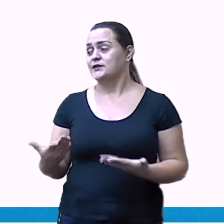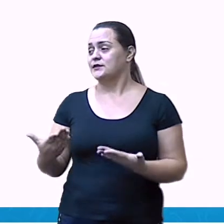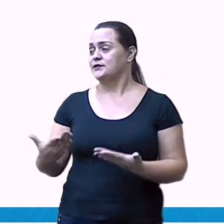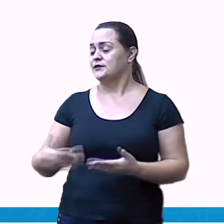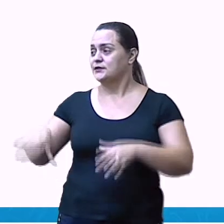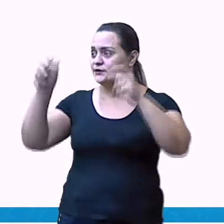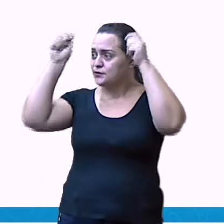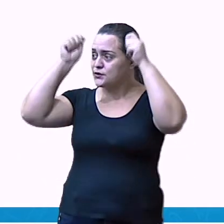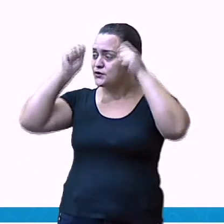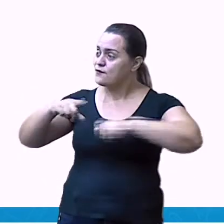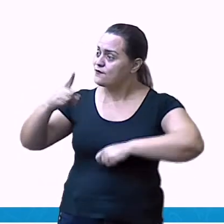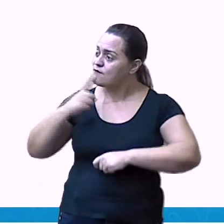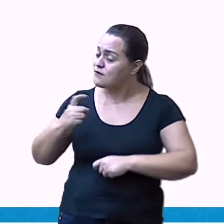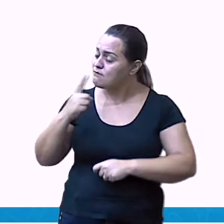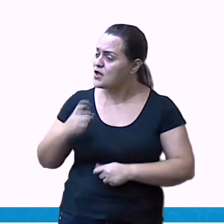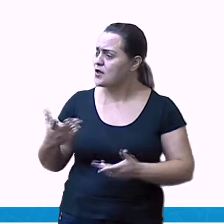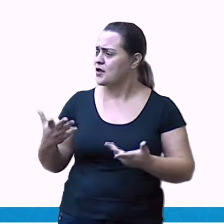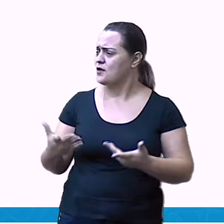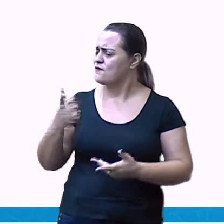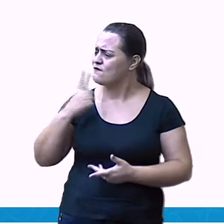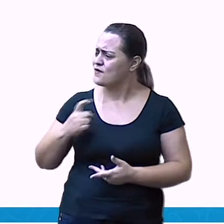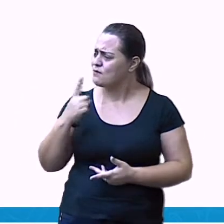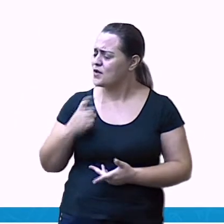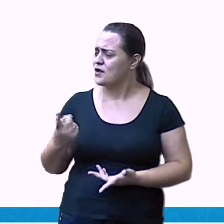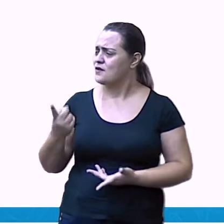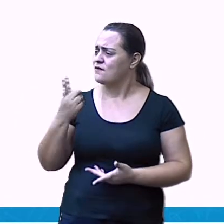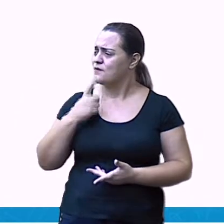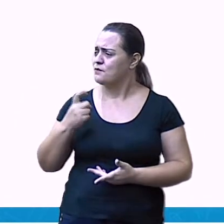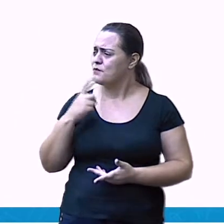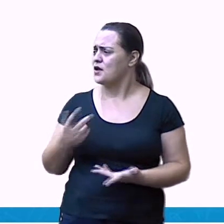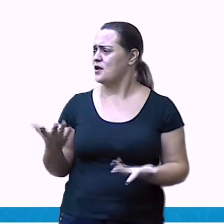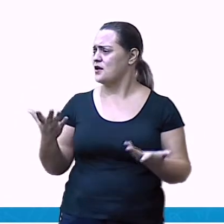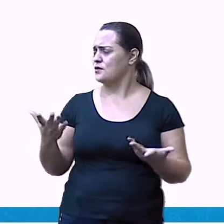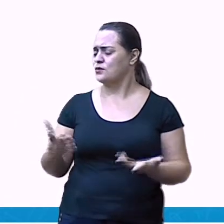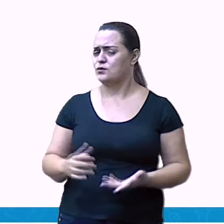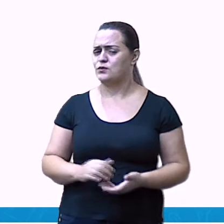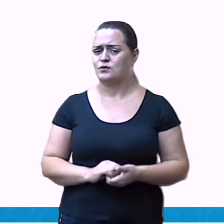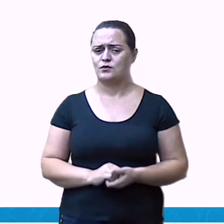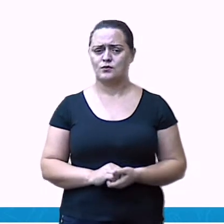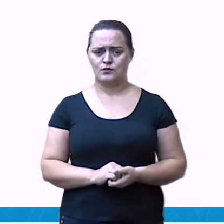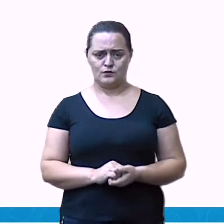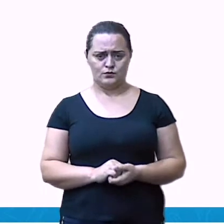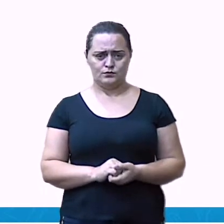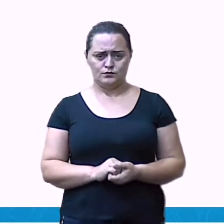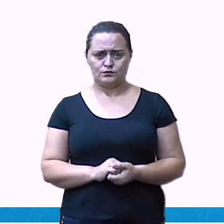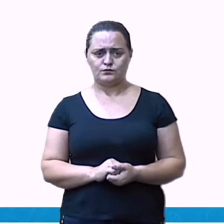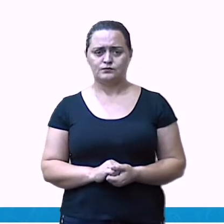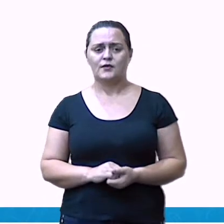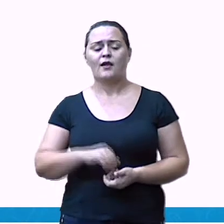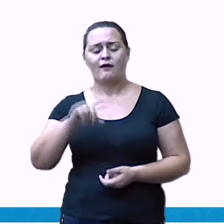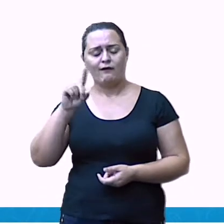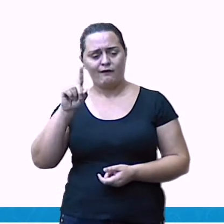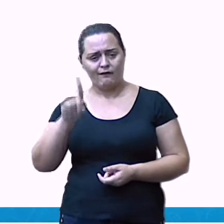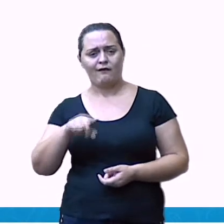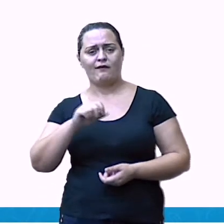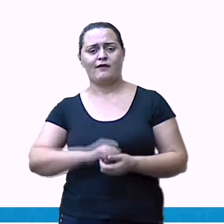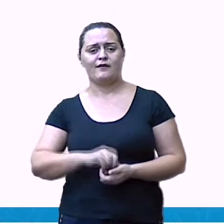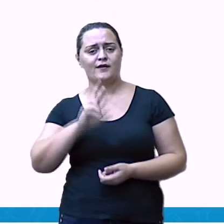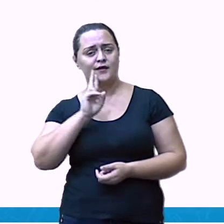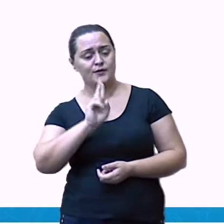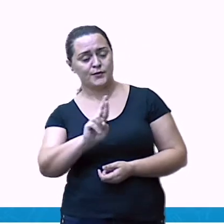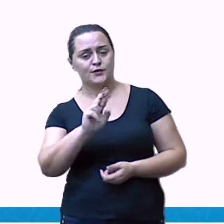era Chapeuzinho Vermelho, vermelho, vermelho. E